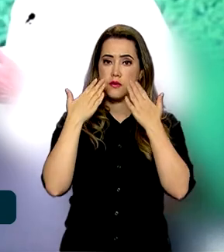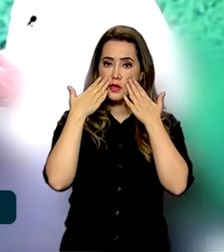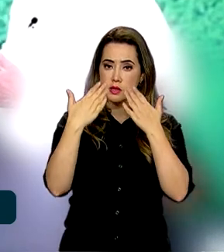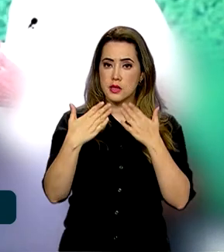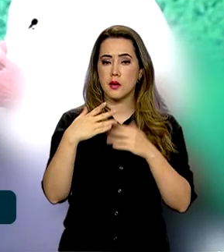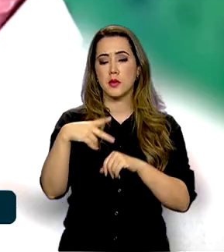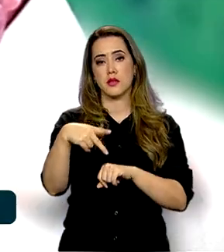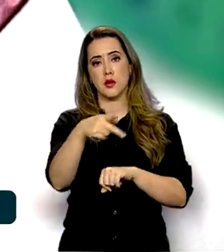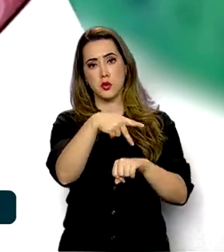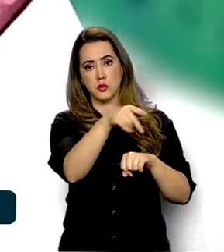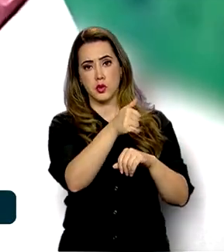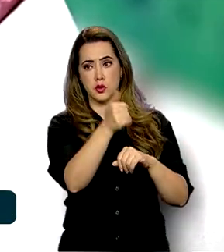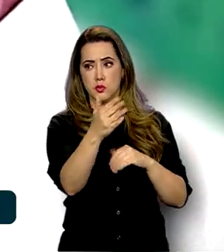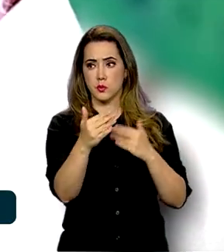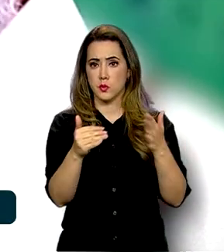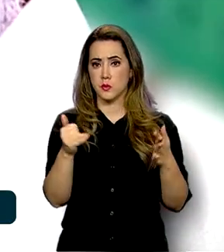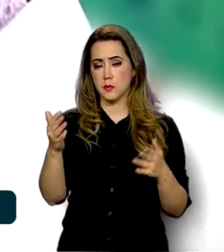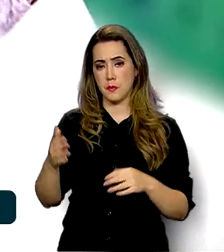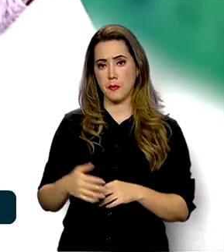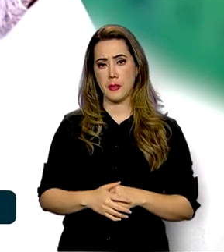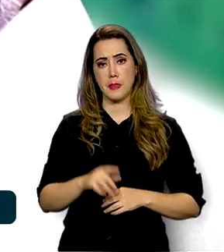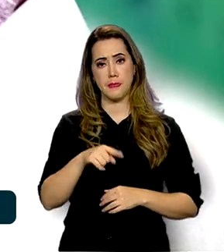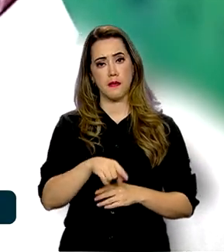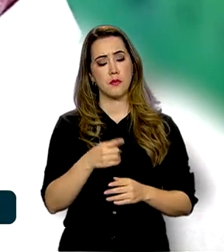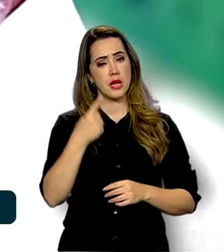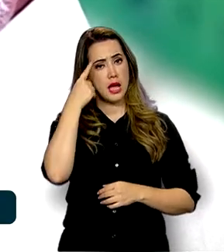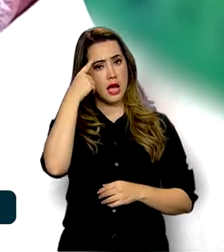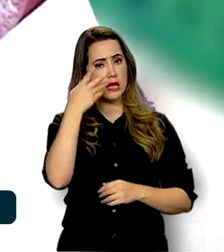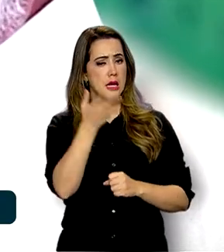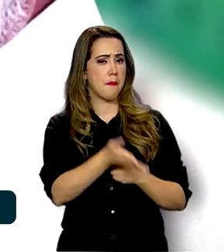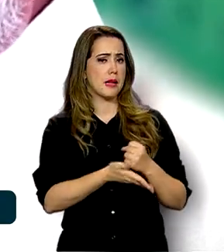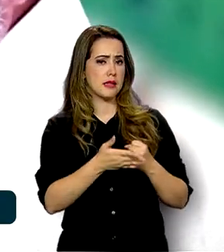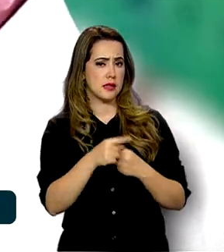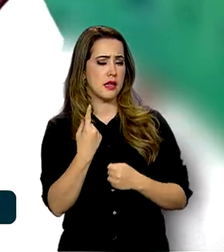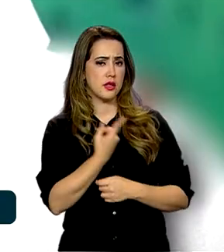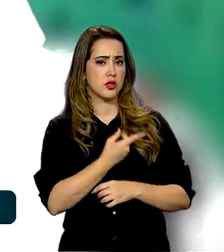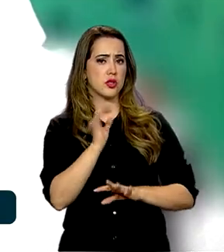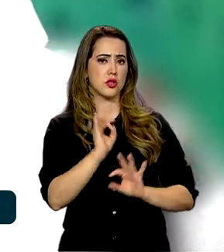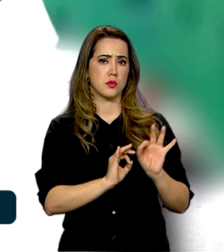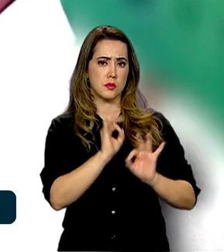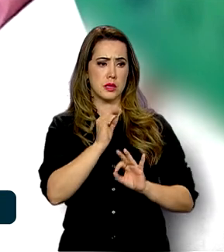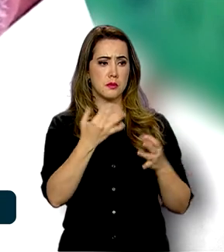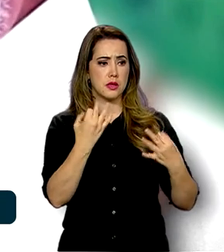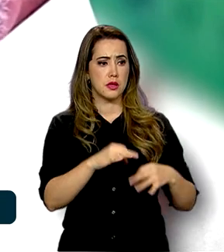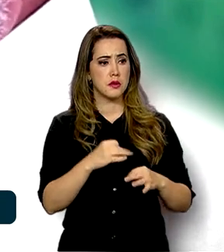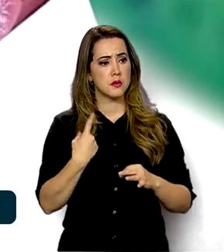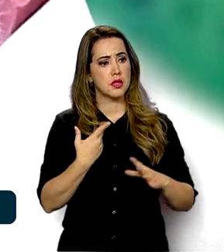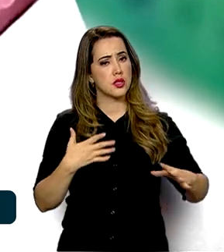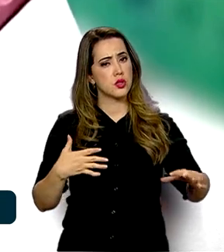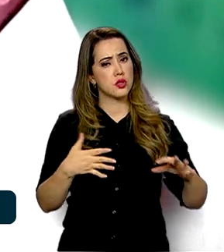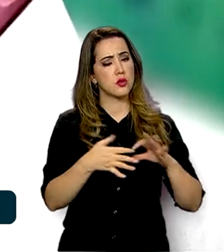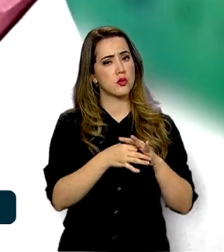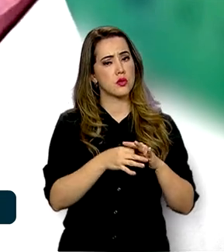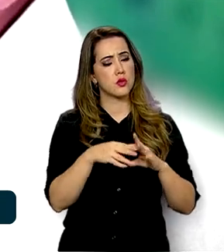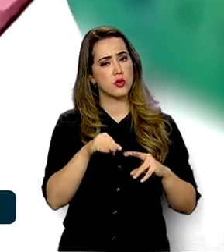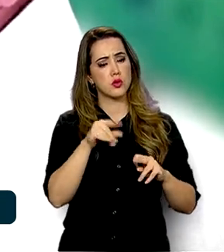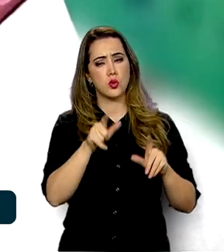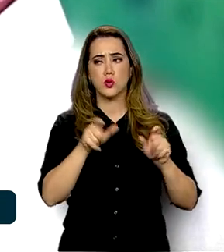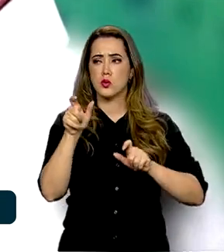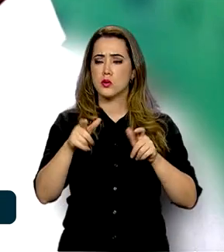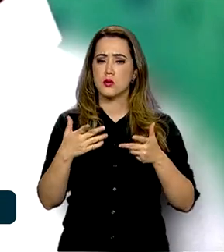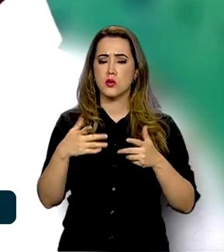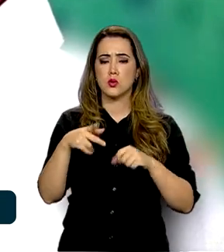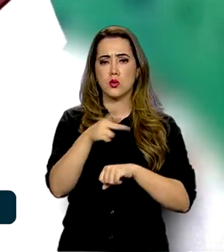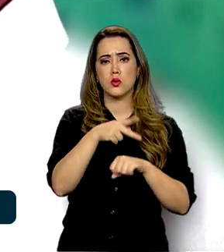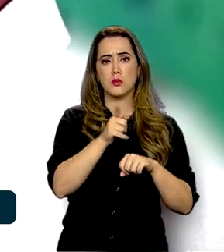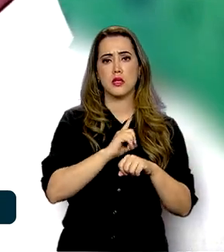chefes de Estado. Aqui a ideia básica é a gente sair daqui preparado para, de forma unificada, todos os países que